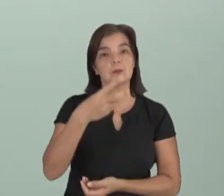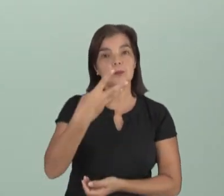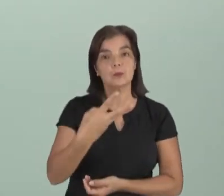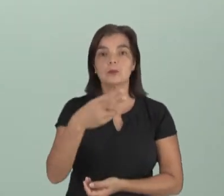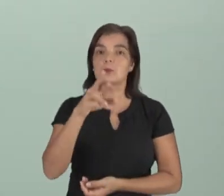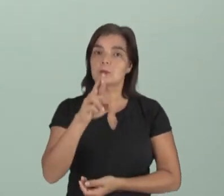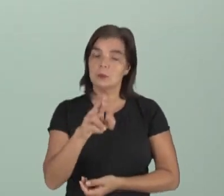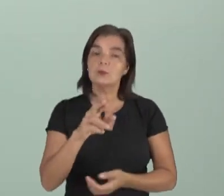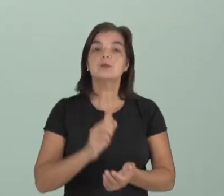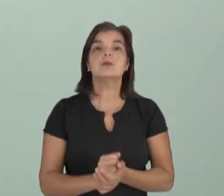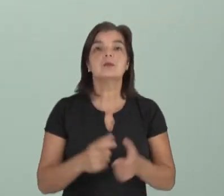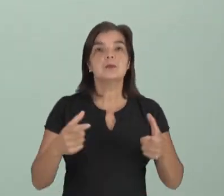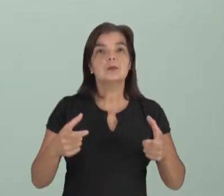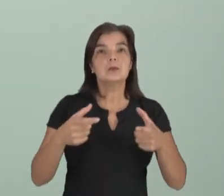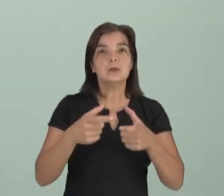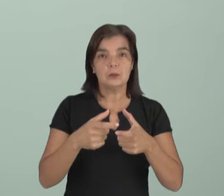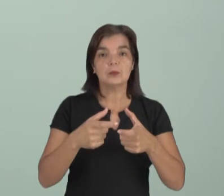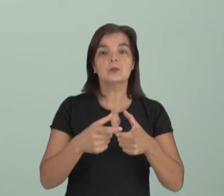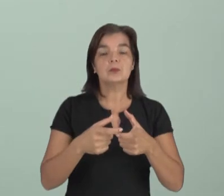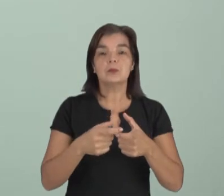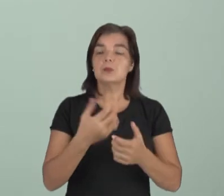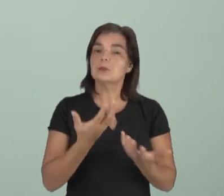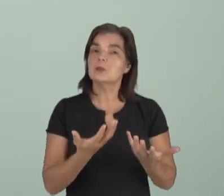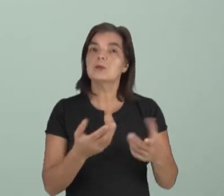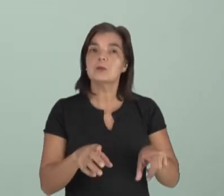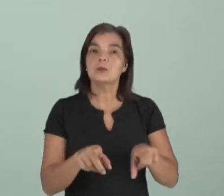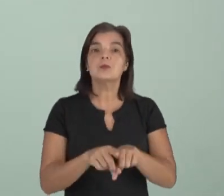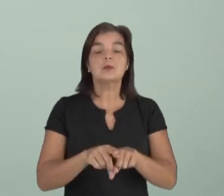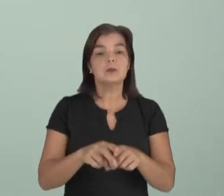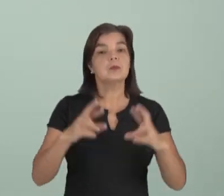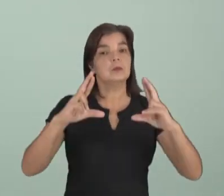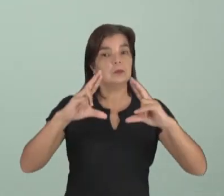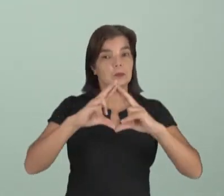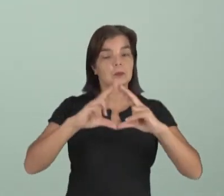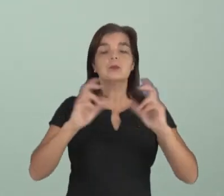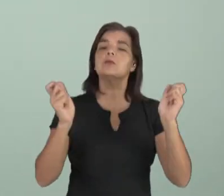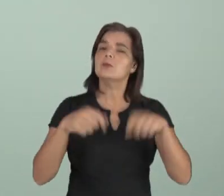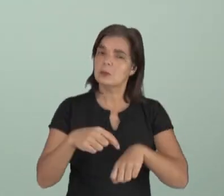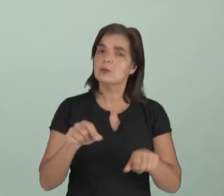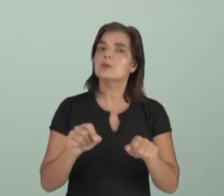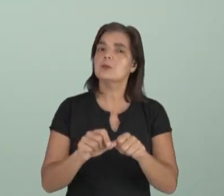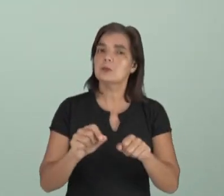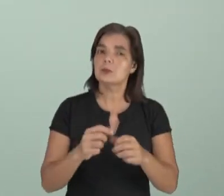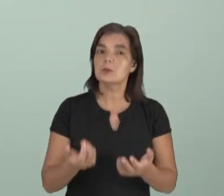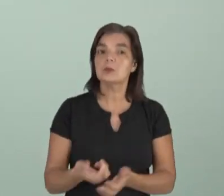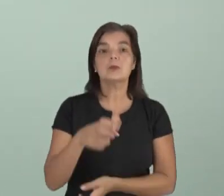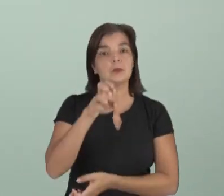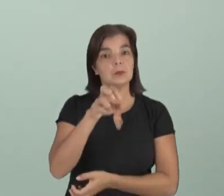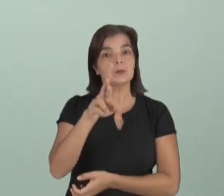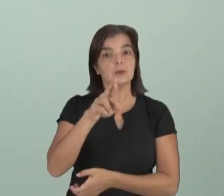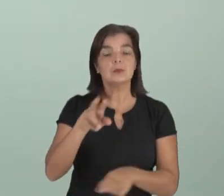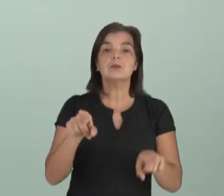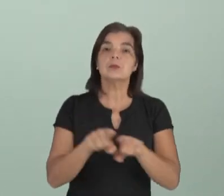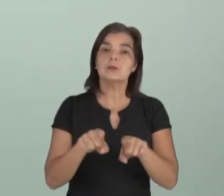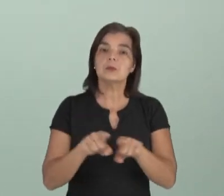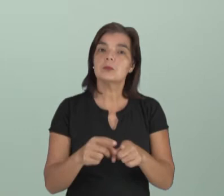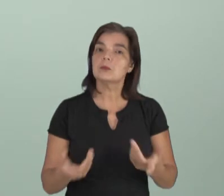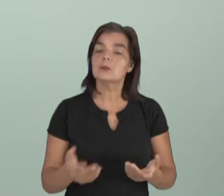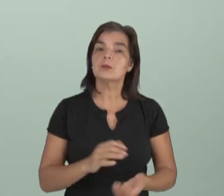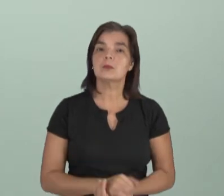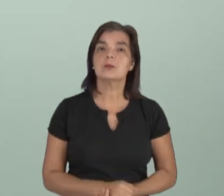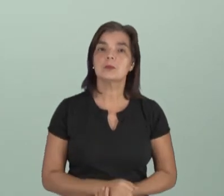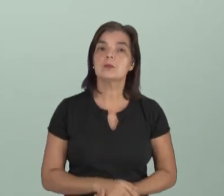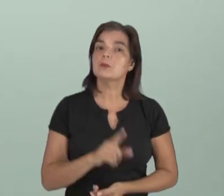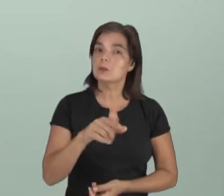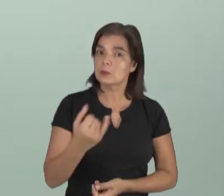R's, reduzir, reutilizar e reciclar, nós podemos fazer isso, até dos 5 R's também. E